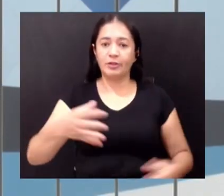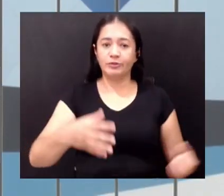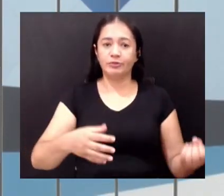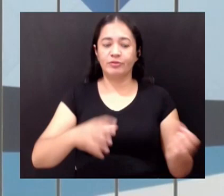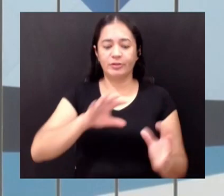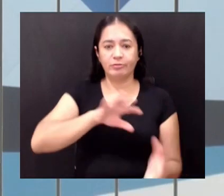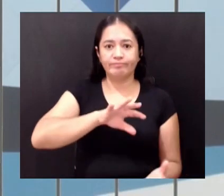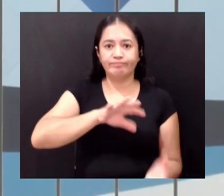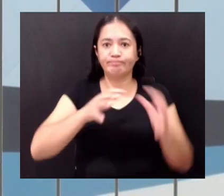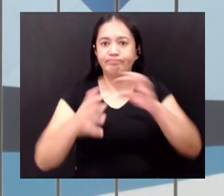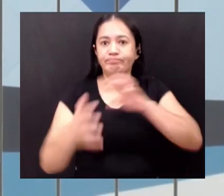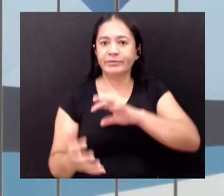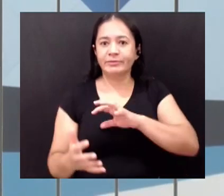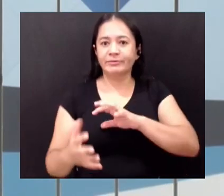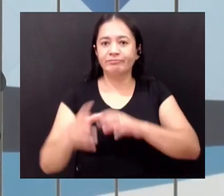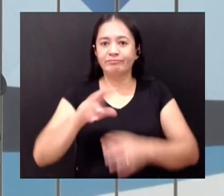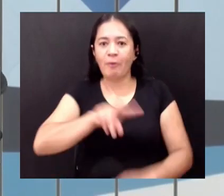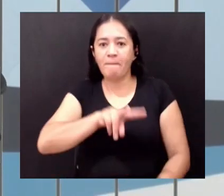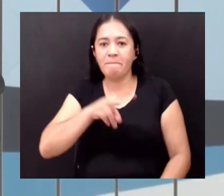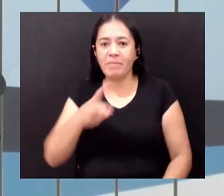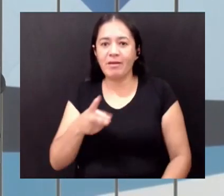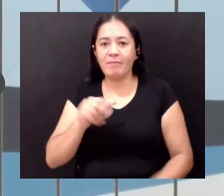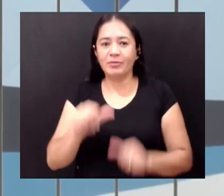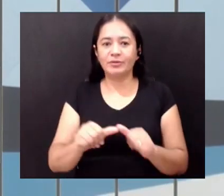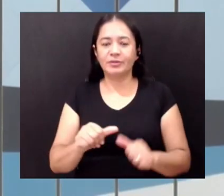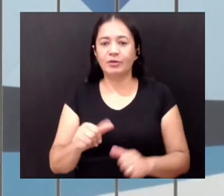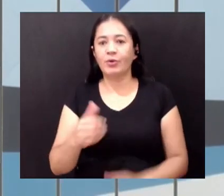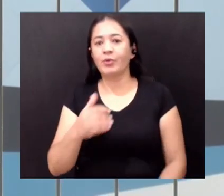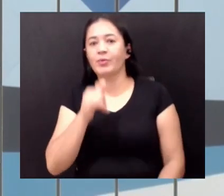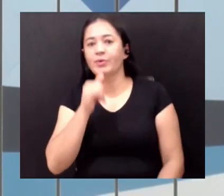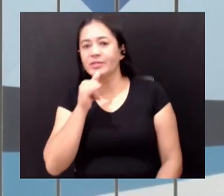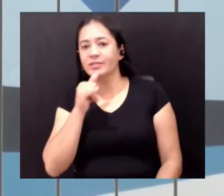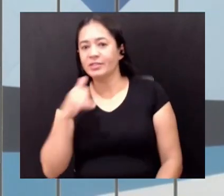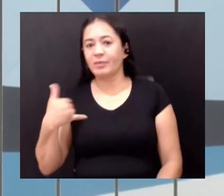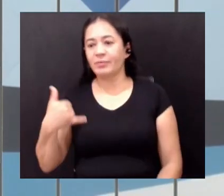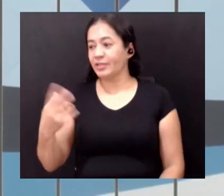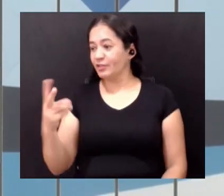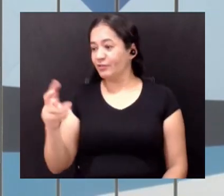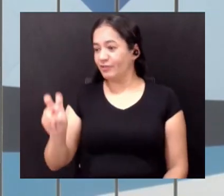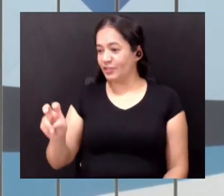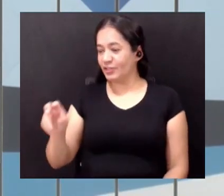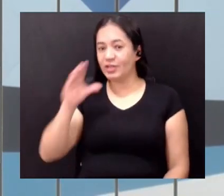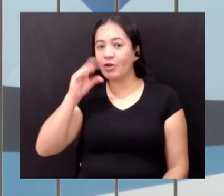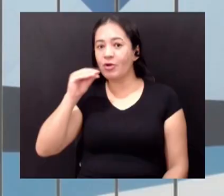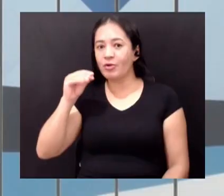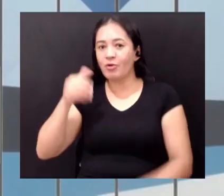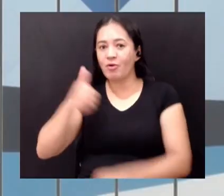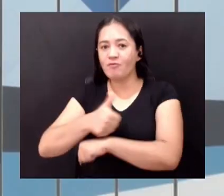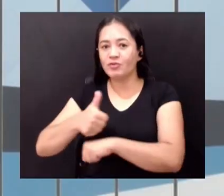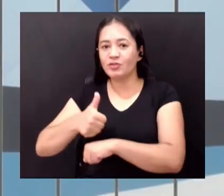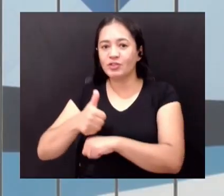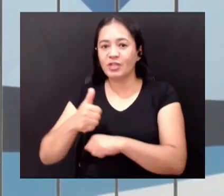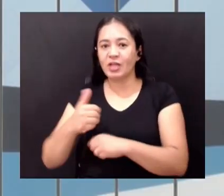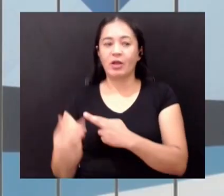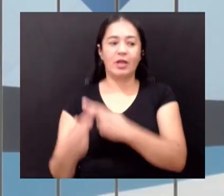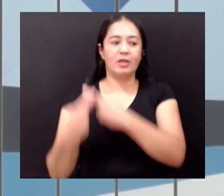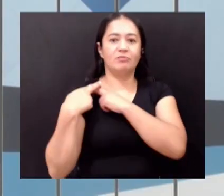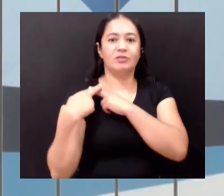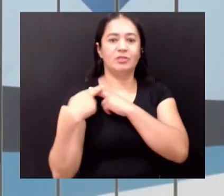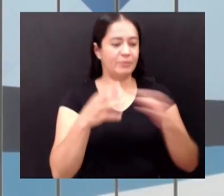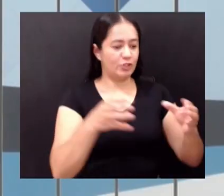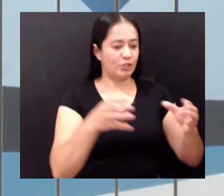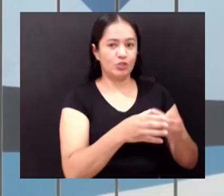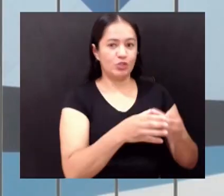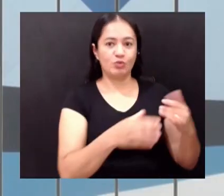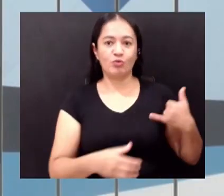interessante você ver um profissional de 25, 26 anos liderando um time mais velho. porque ele tem um outro perfil, inclusive, de